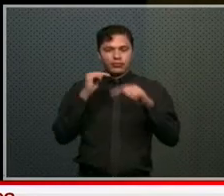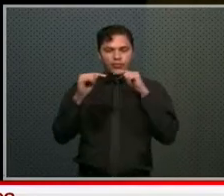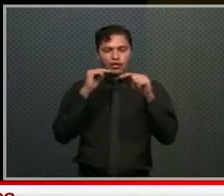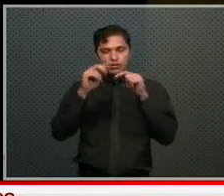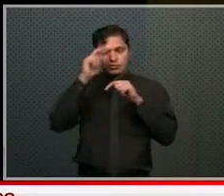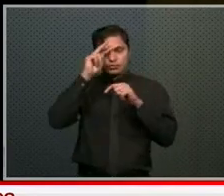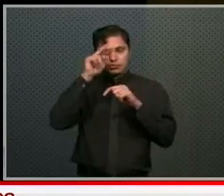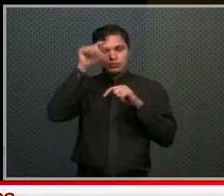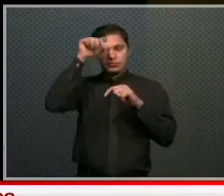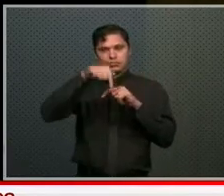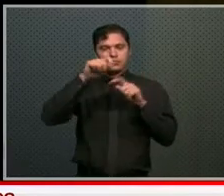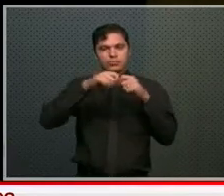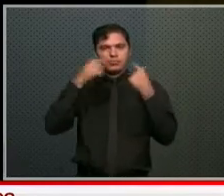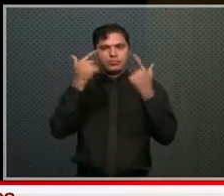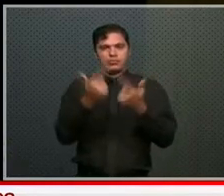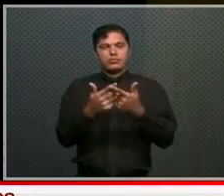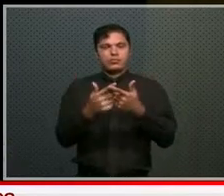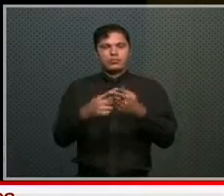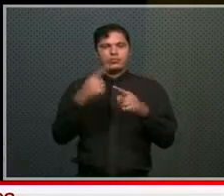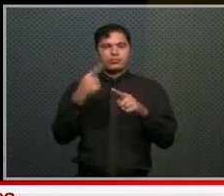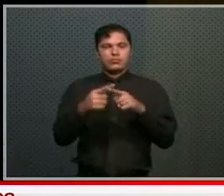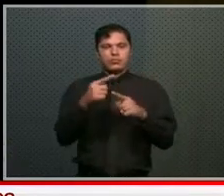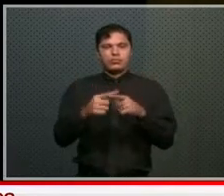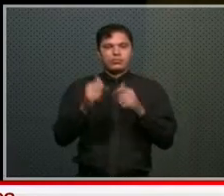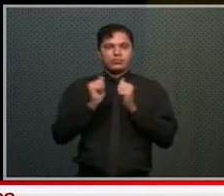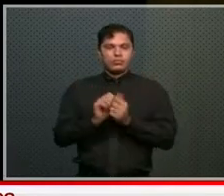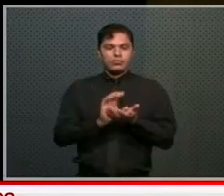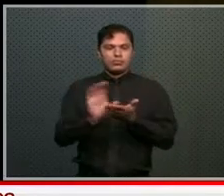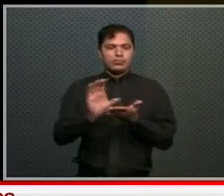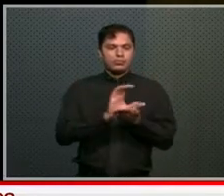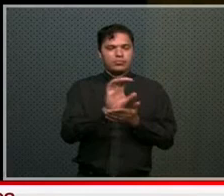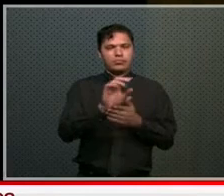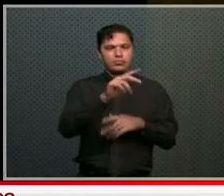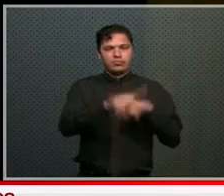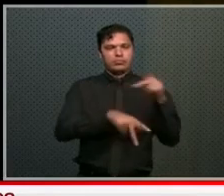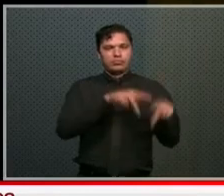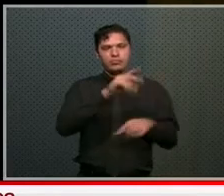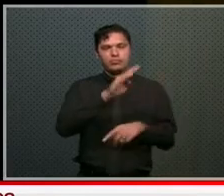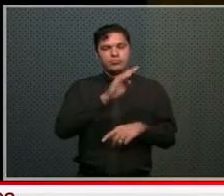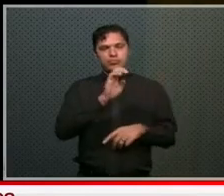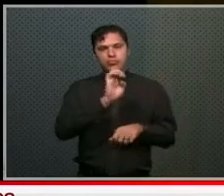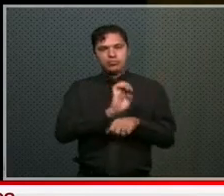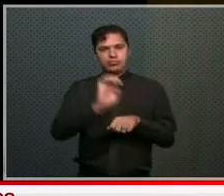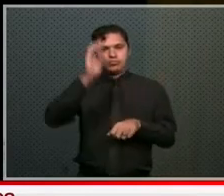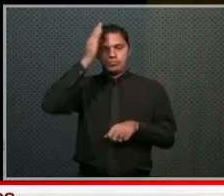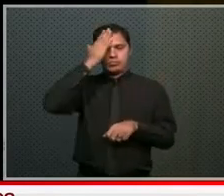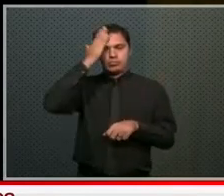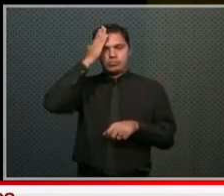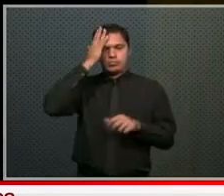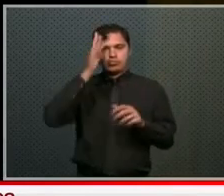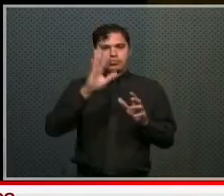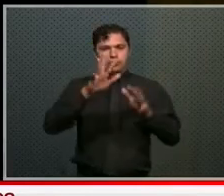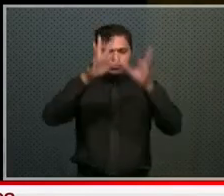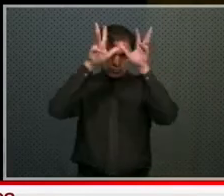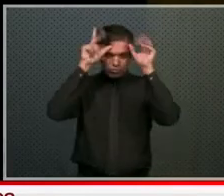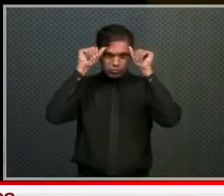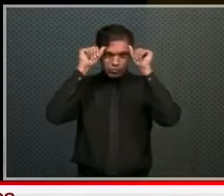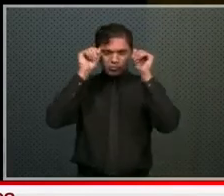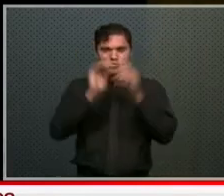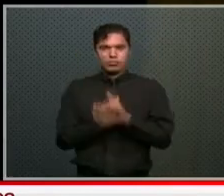porque precisava abastecer o povo paraense e Amazônia e da Amazônia do Amazonas